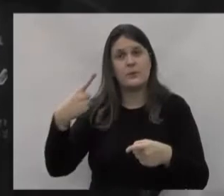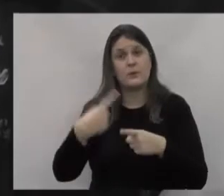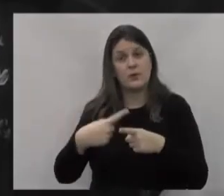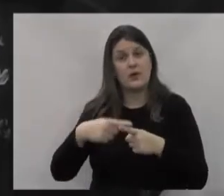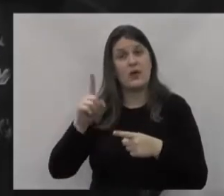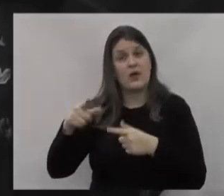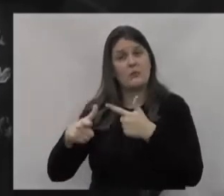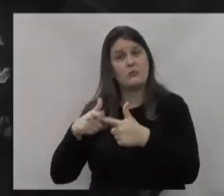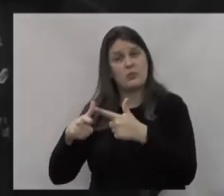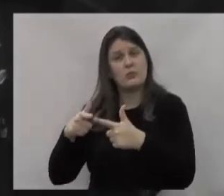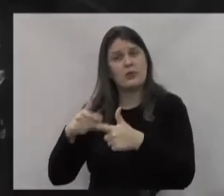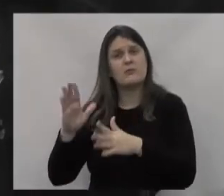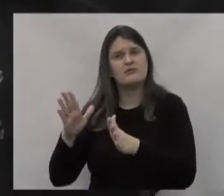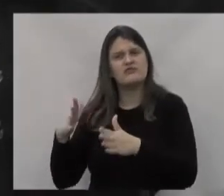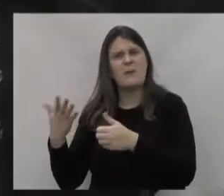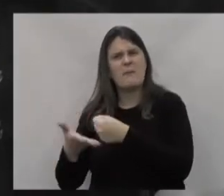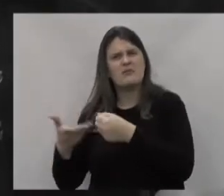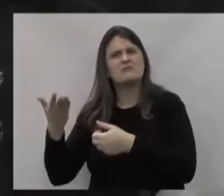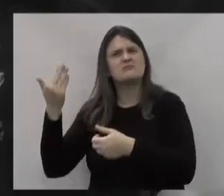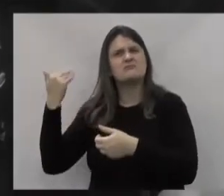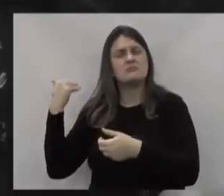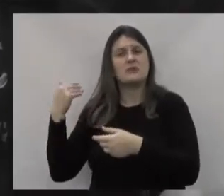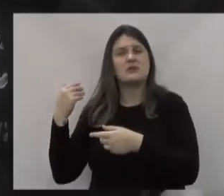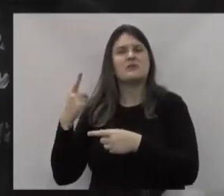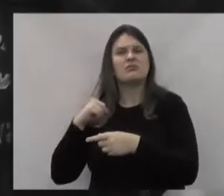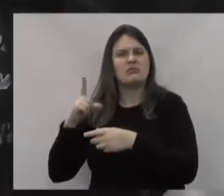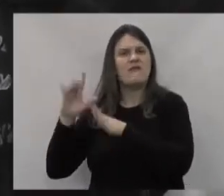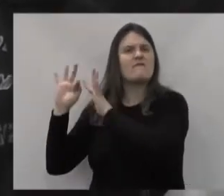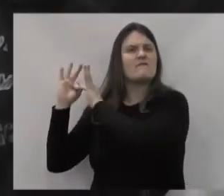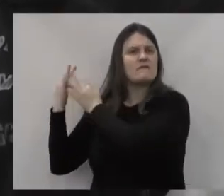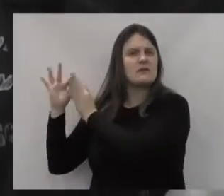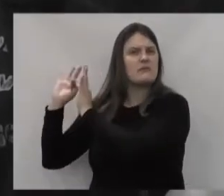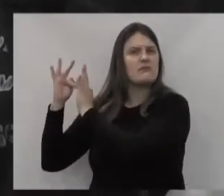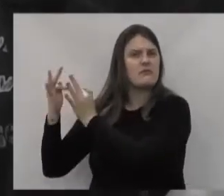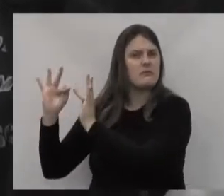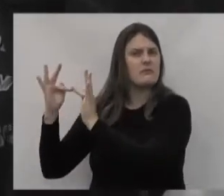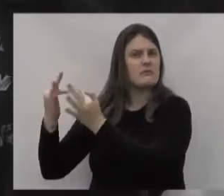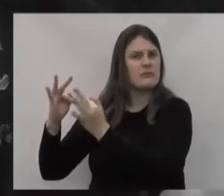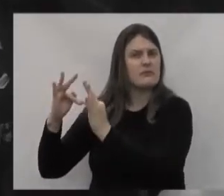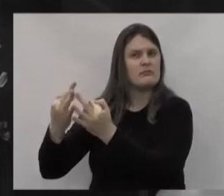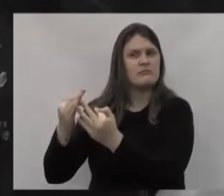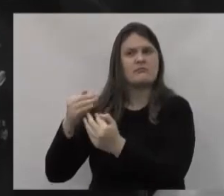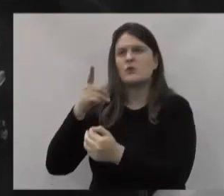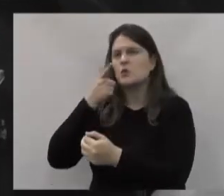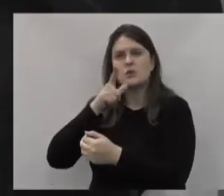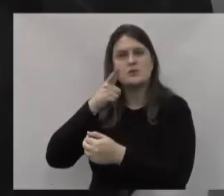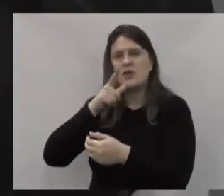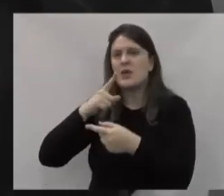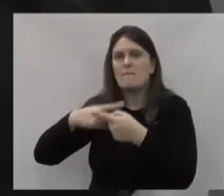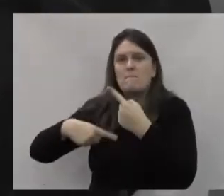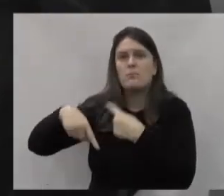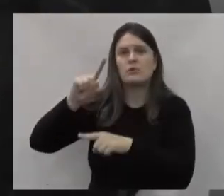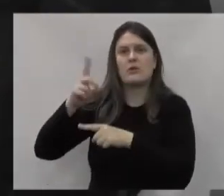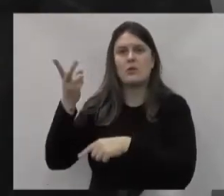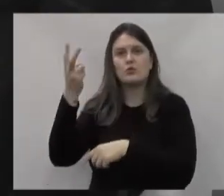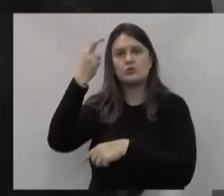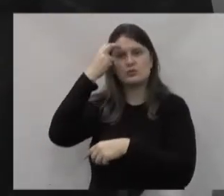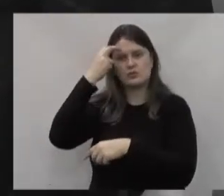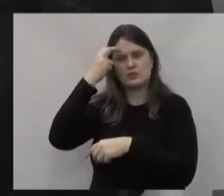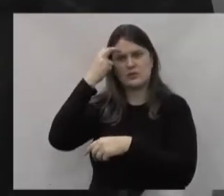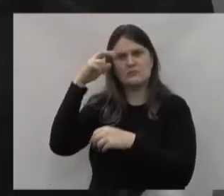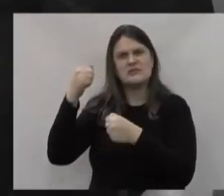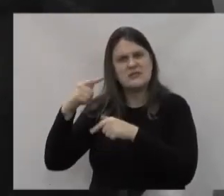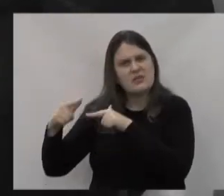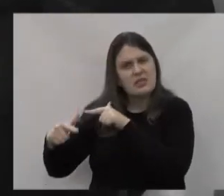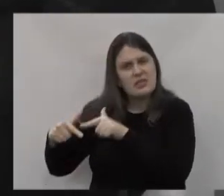problema estrutural. É um problema que vem de gerações e gerações, e a gente não consegue mudar a cultura da noite para o dia.